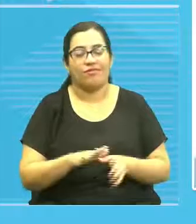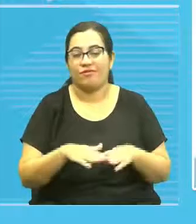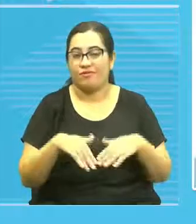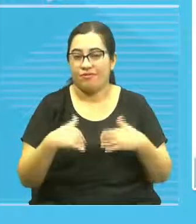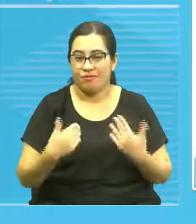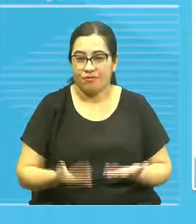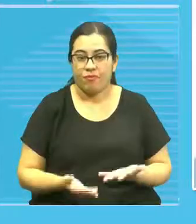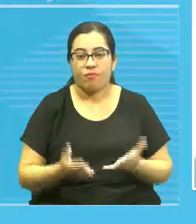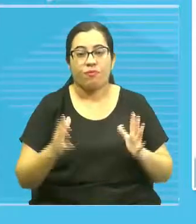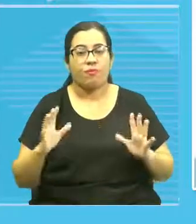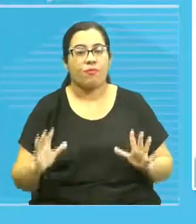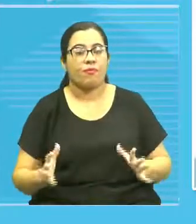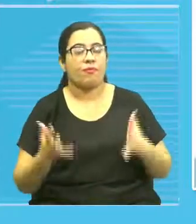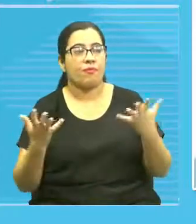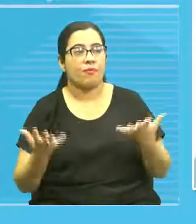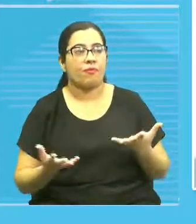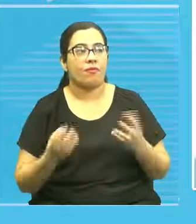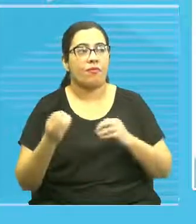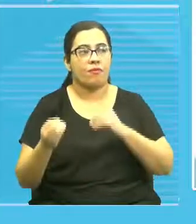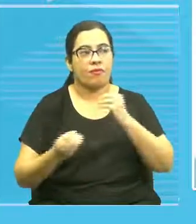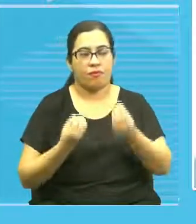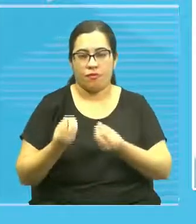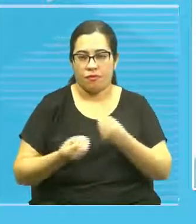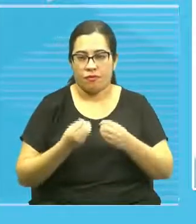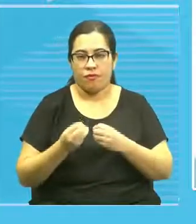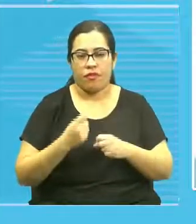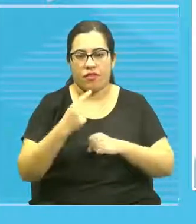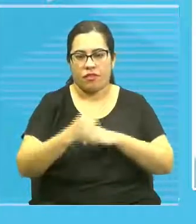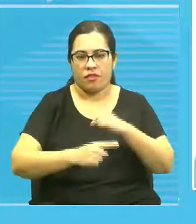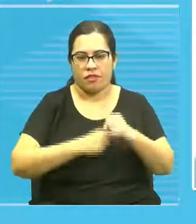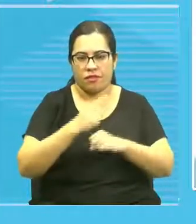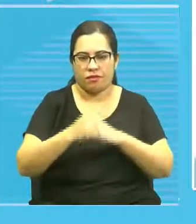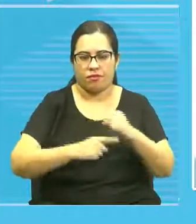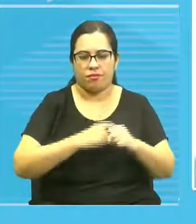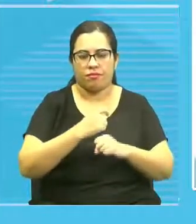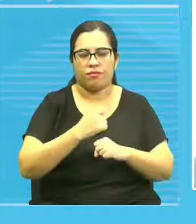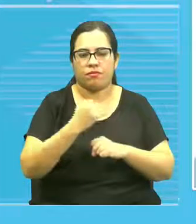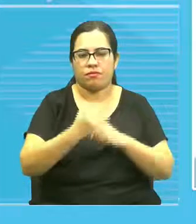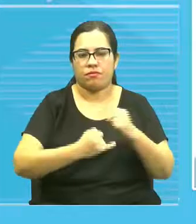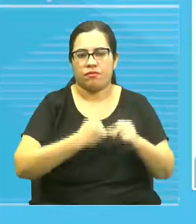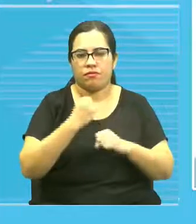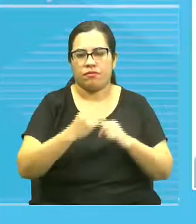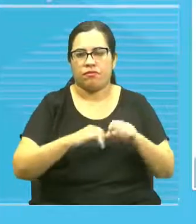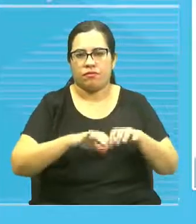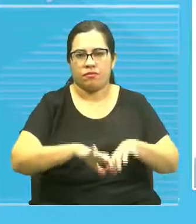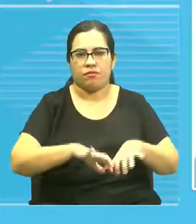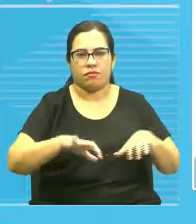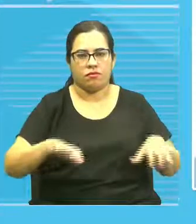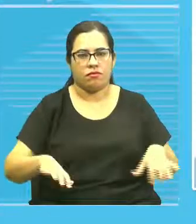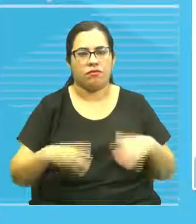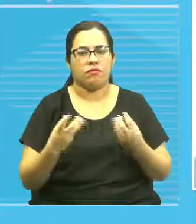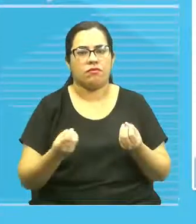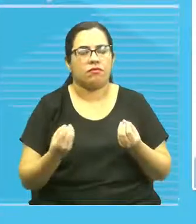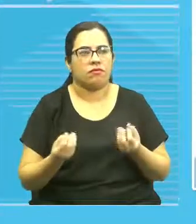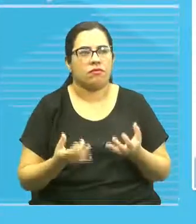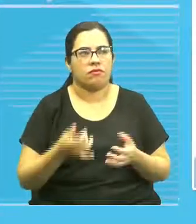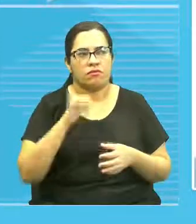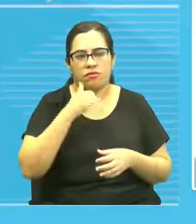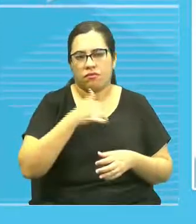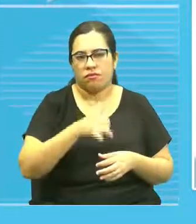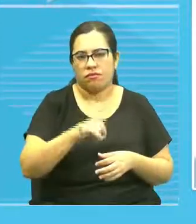Então, vai acontecer a dissociação dos íons. Ou a energia envolvida, Letícia, chamada